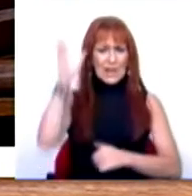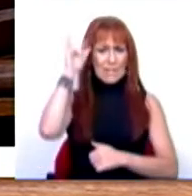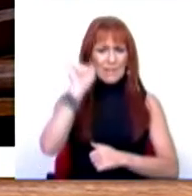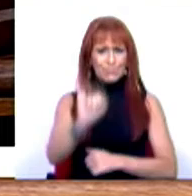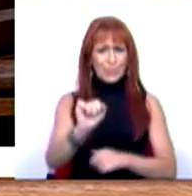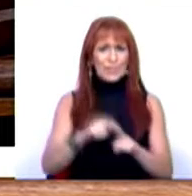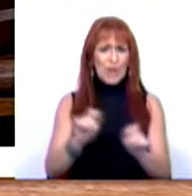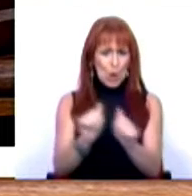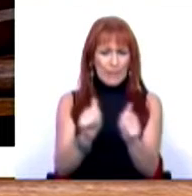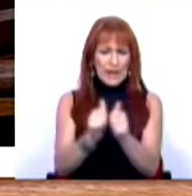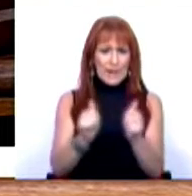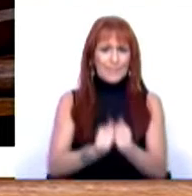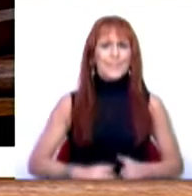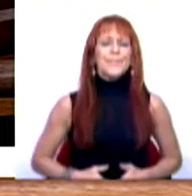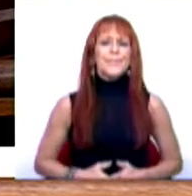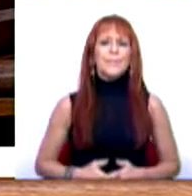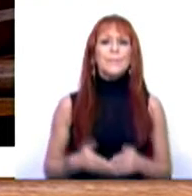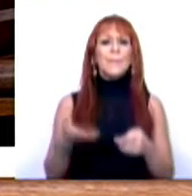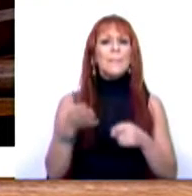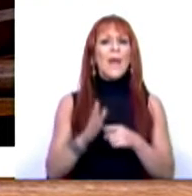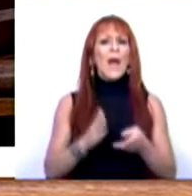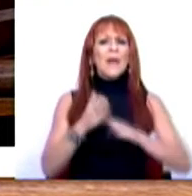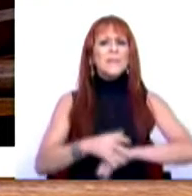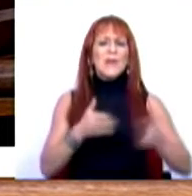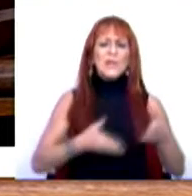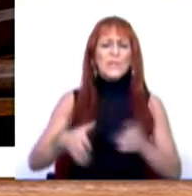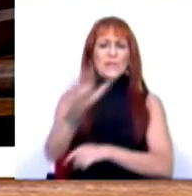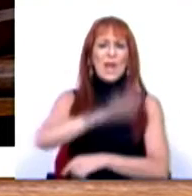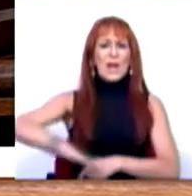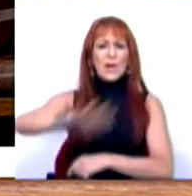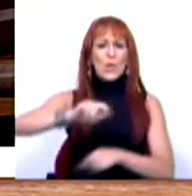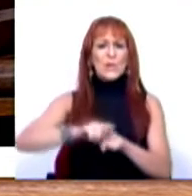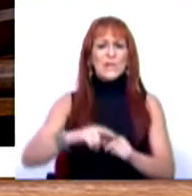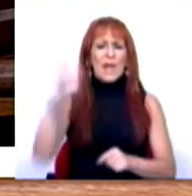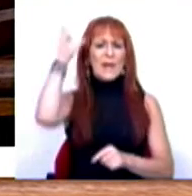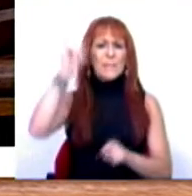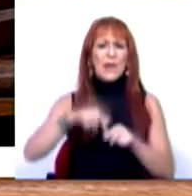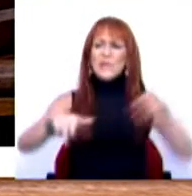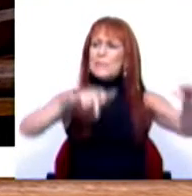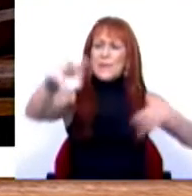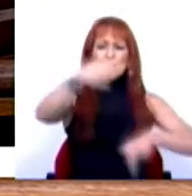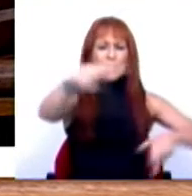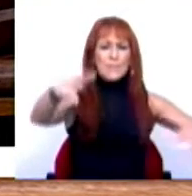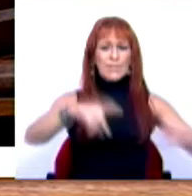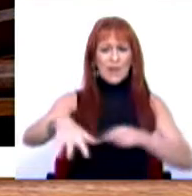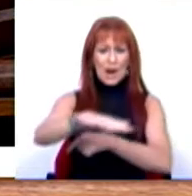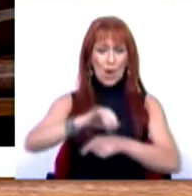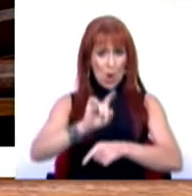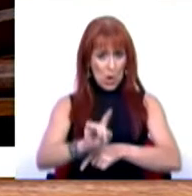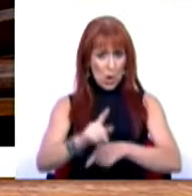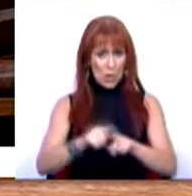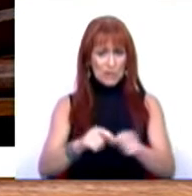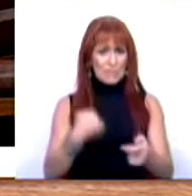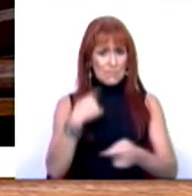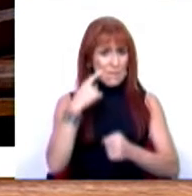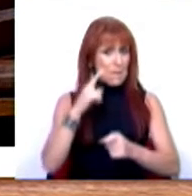de animais de companhia, nomeadamente através da Estratégia Nacional para os Animais Errantes, no âmbito da qual se